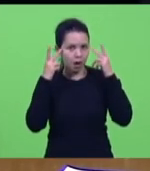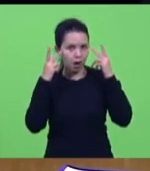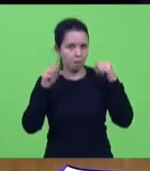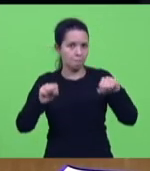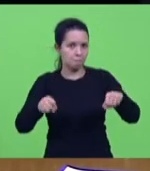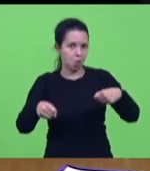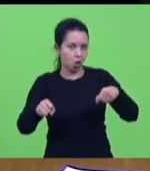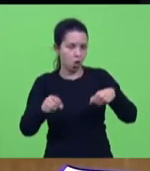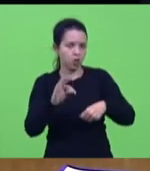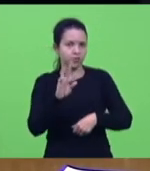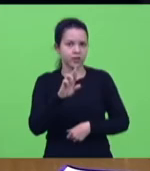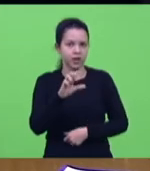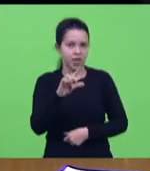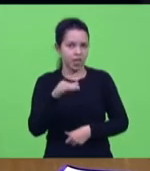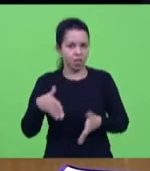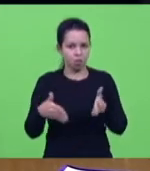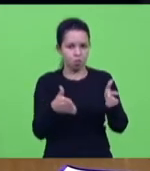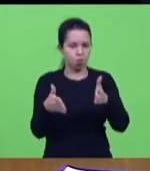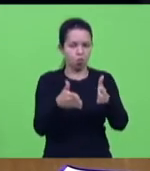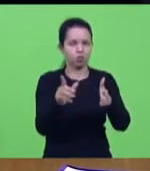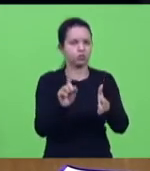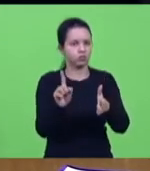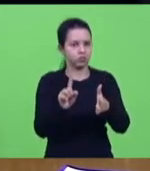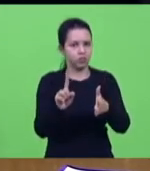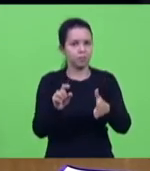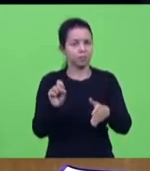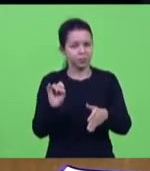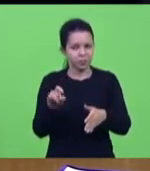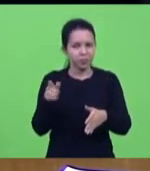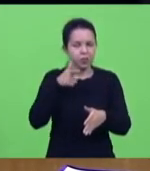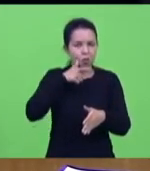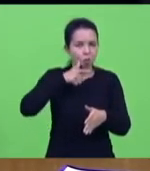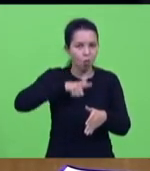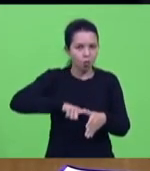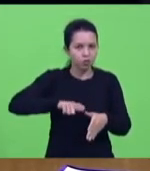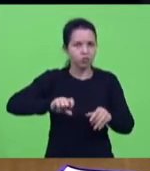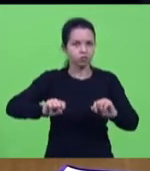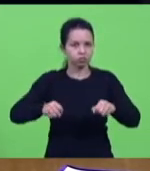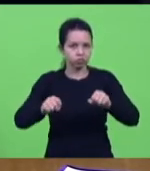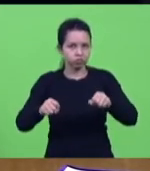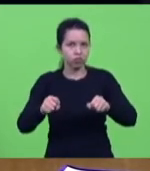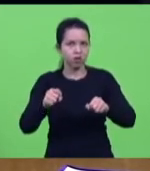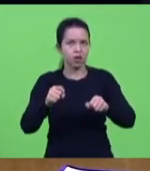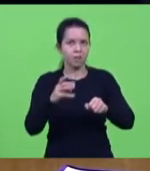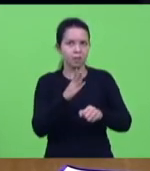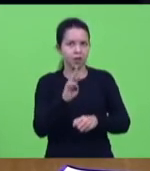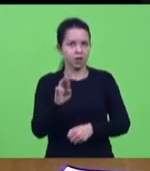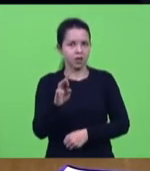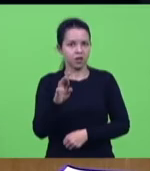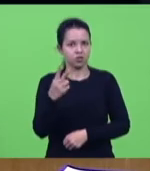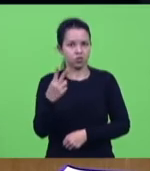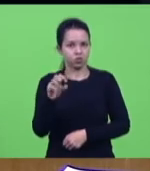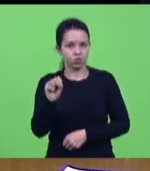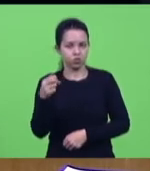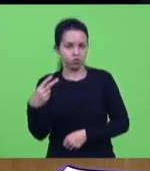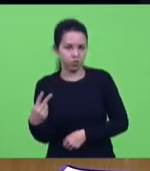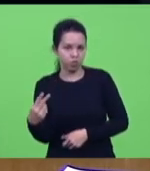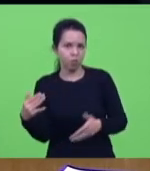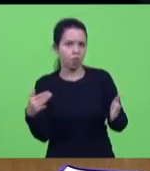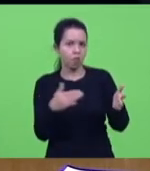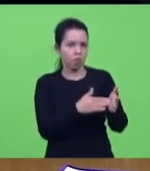trilha. Se ele conseguir fazer o trajeto da BR-282 e da 163, que é a rodovia